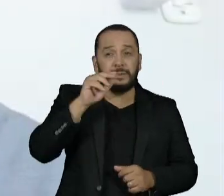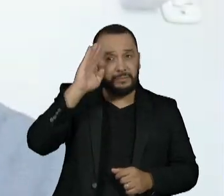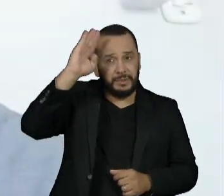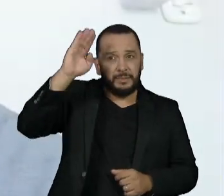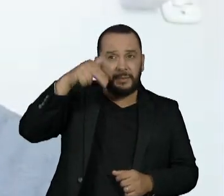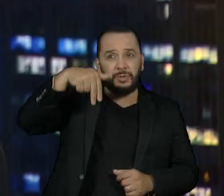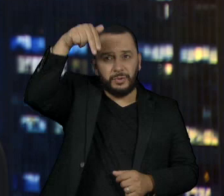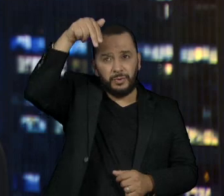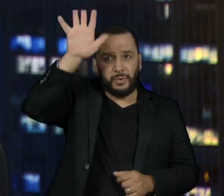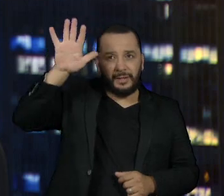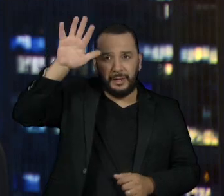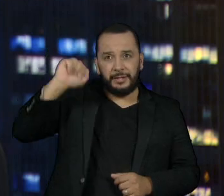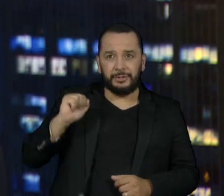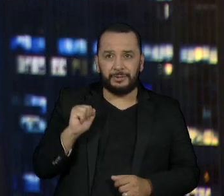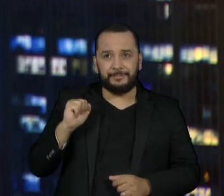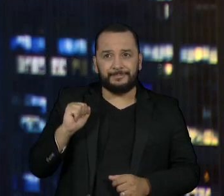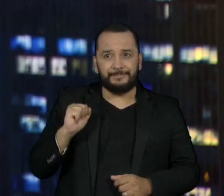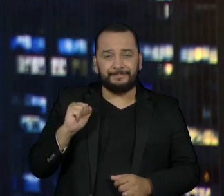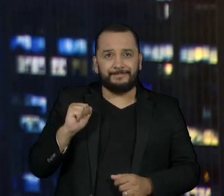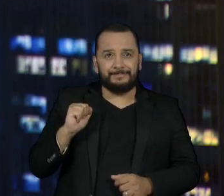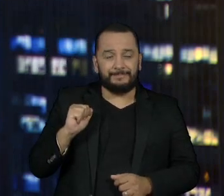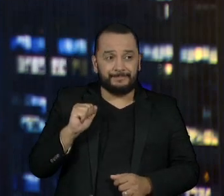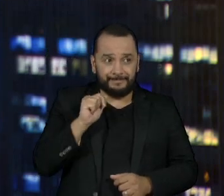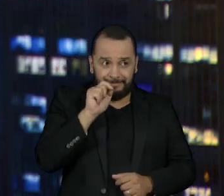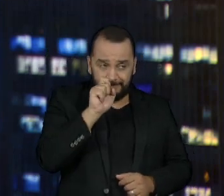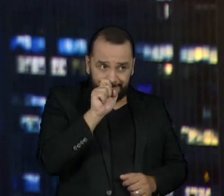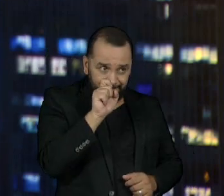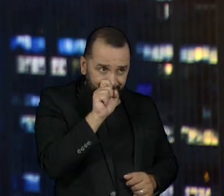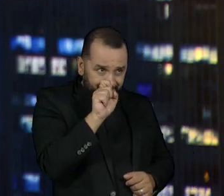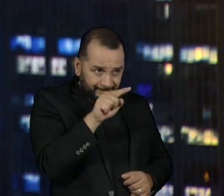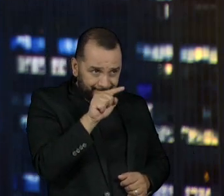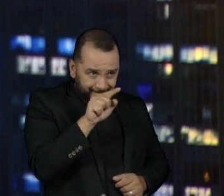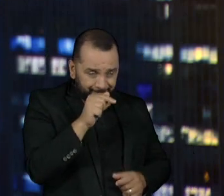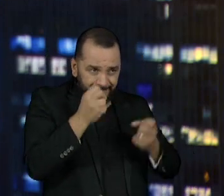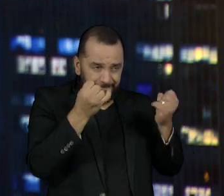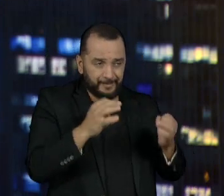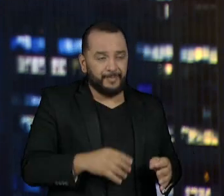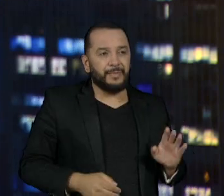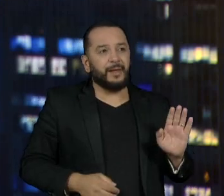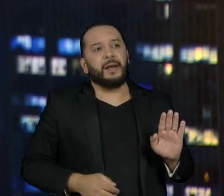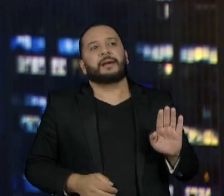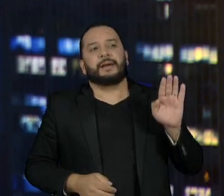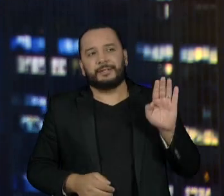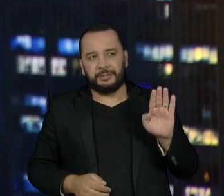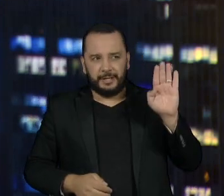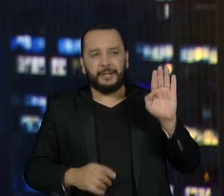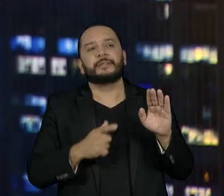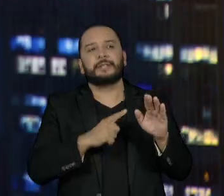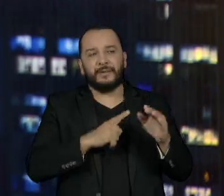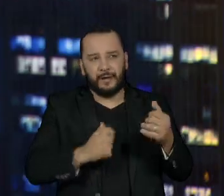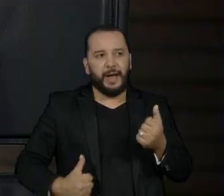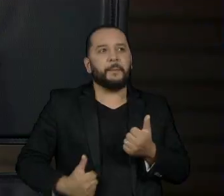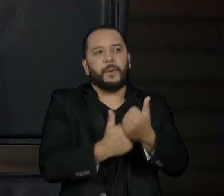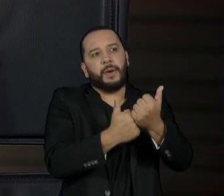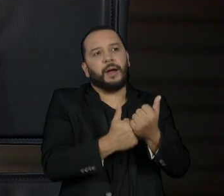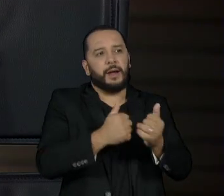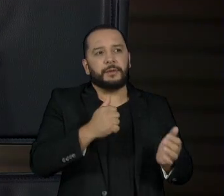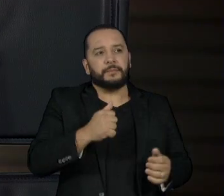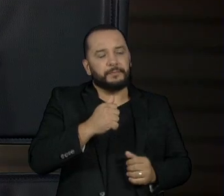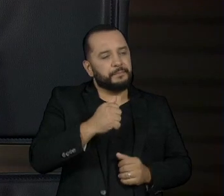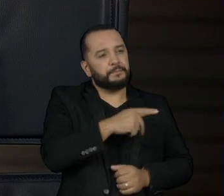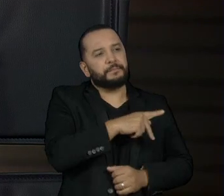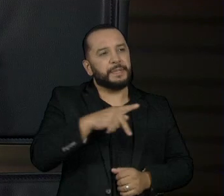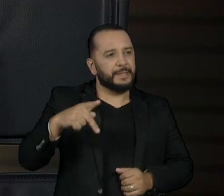Nordeste. Vamos retomar um pouquinho aí, vocês chamaram a atenção dos candidatos que foram apoiados pelo presidente Bolsonaro. O professor